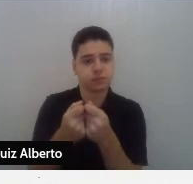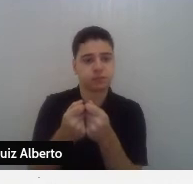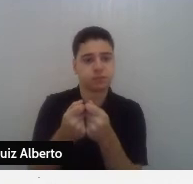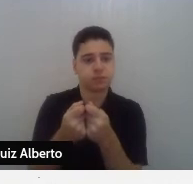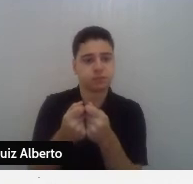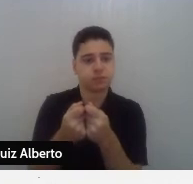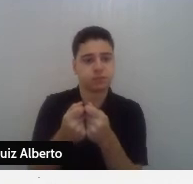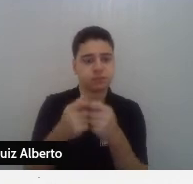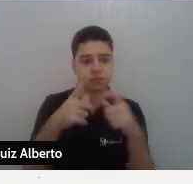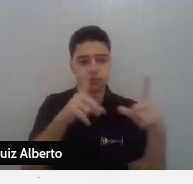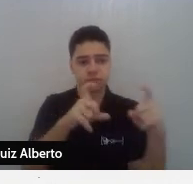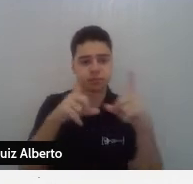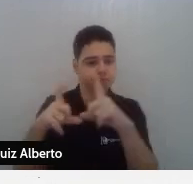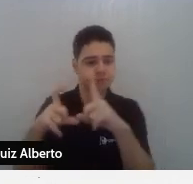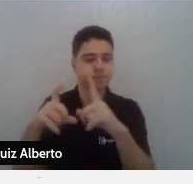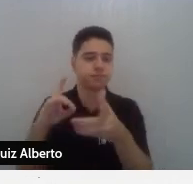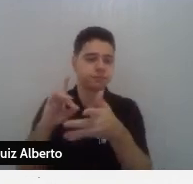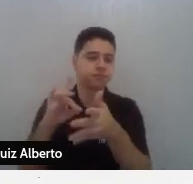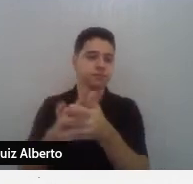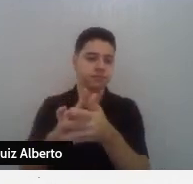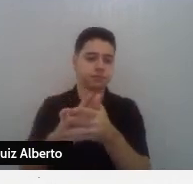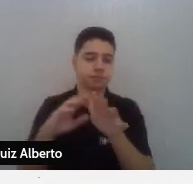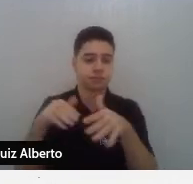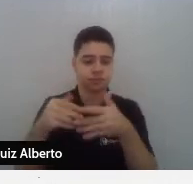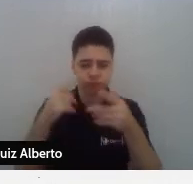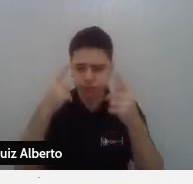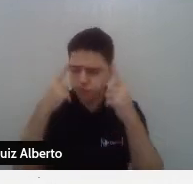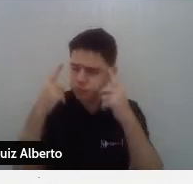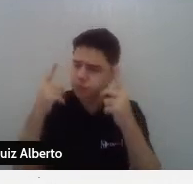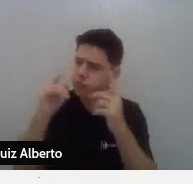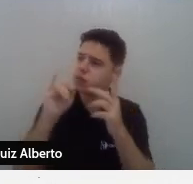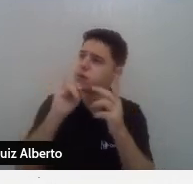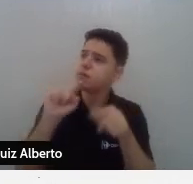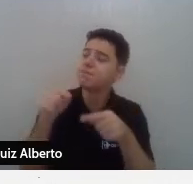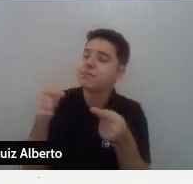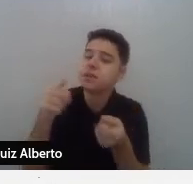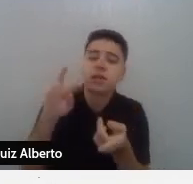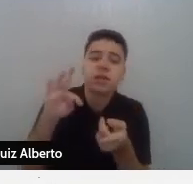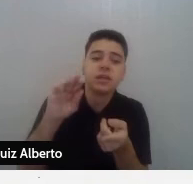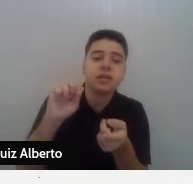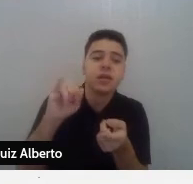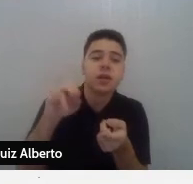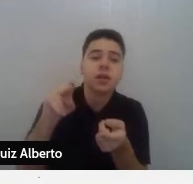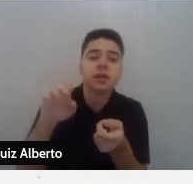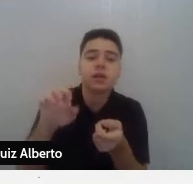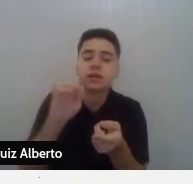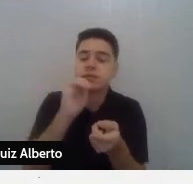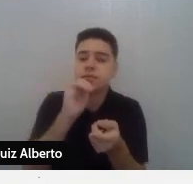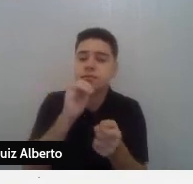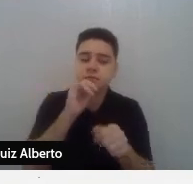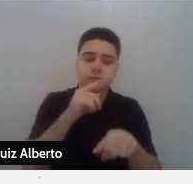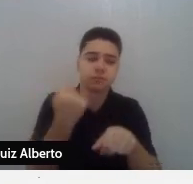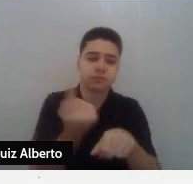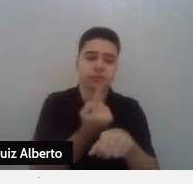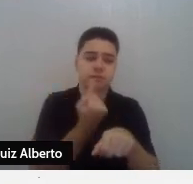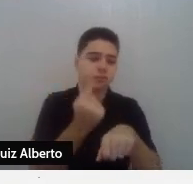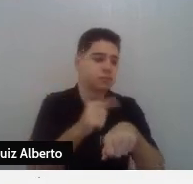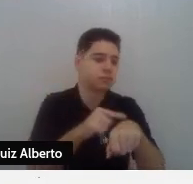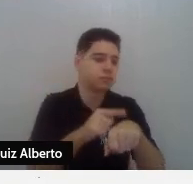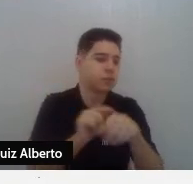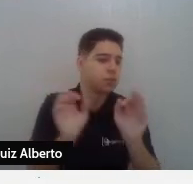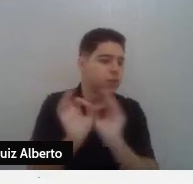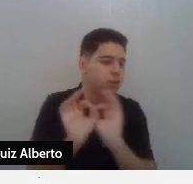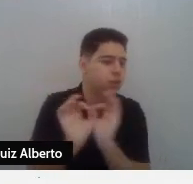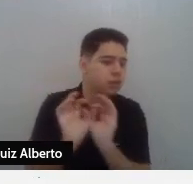dessas imagens, né? Aí a gente pensa assim, mas, Tayane, a gente está no momento que nem todas as escolas,